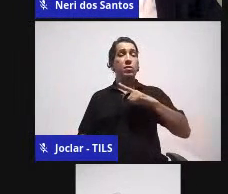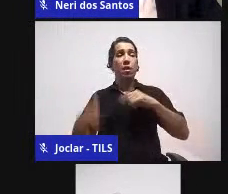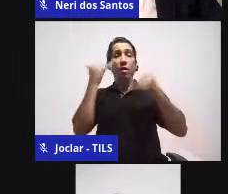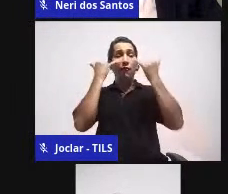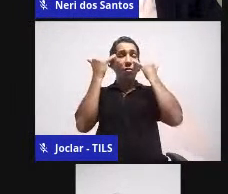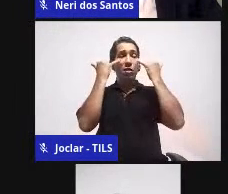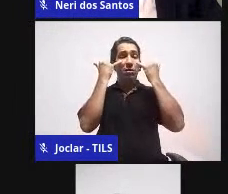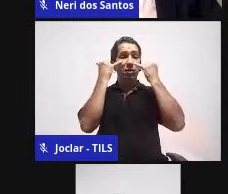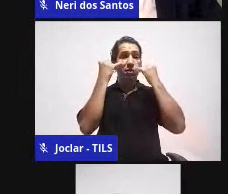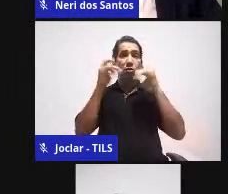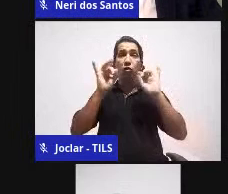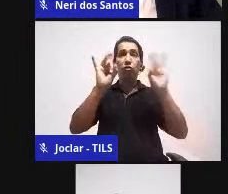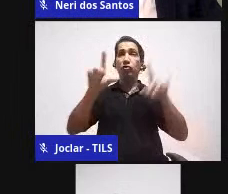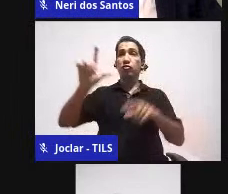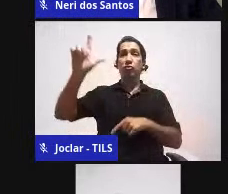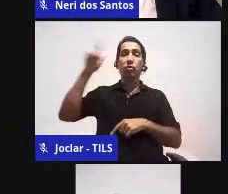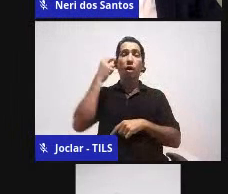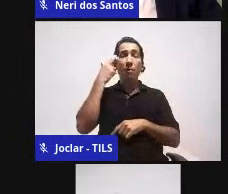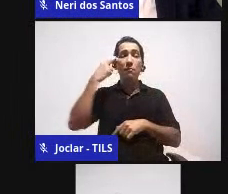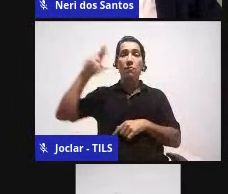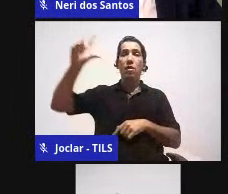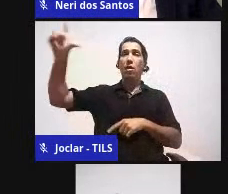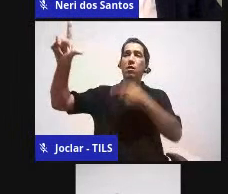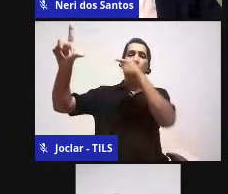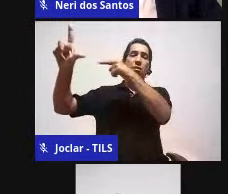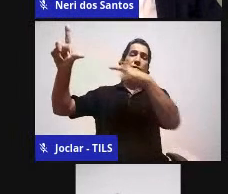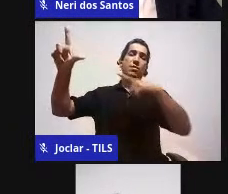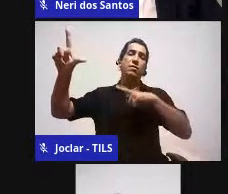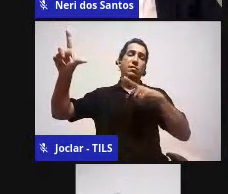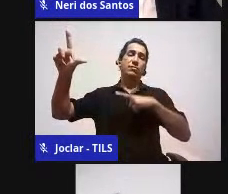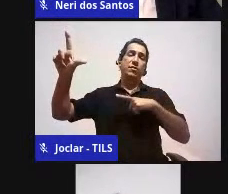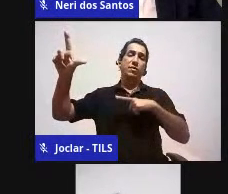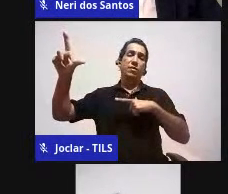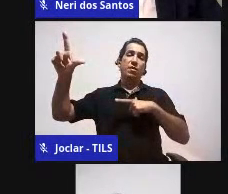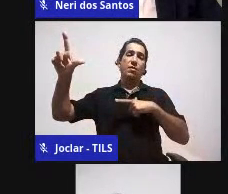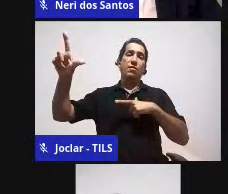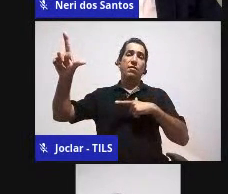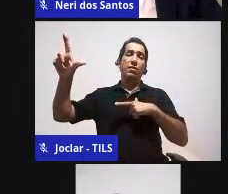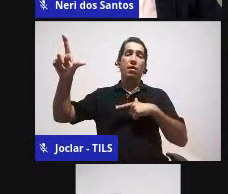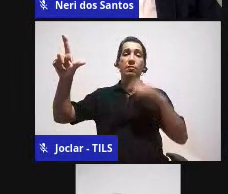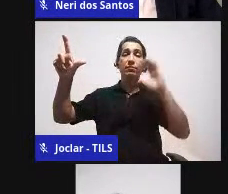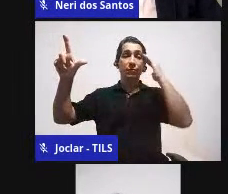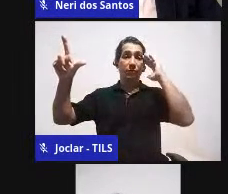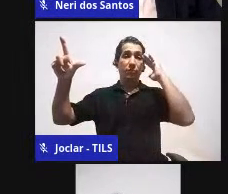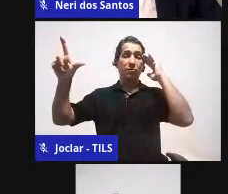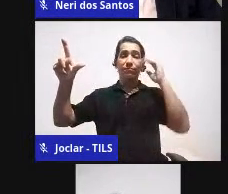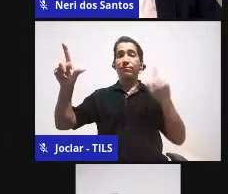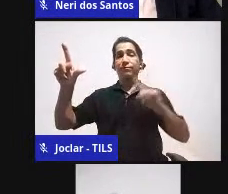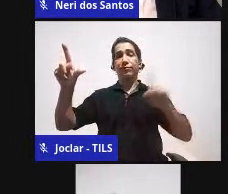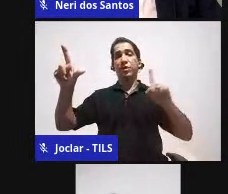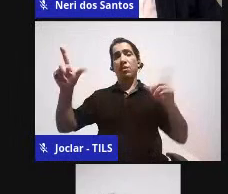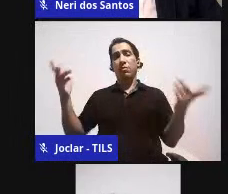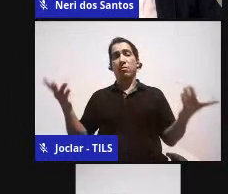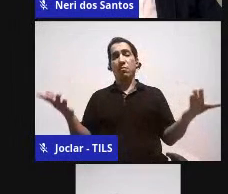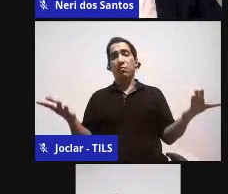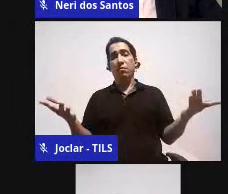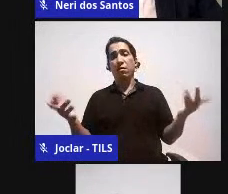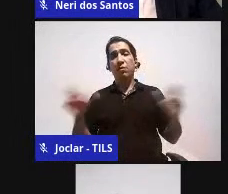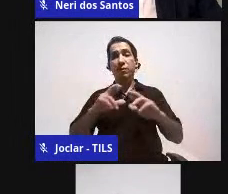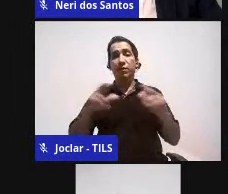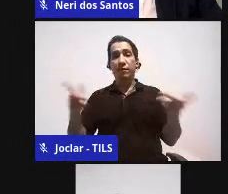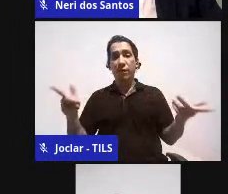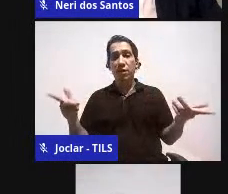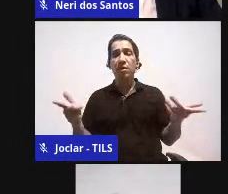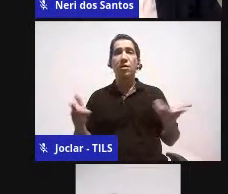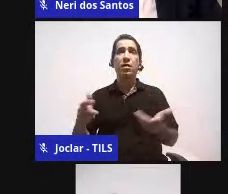mais ele vai ter que ser um agente de convencimento, né,